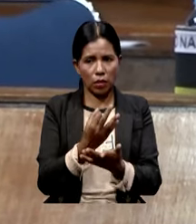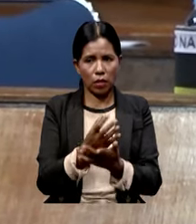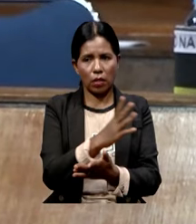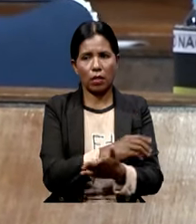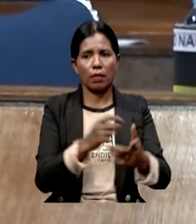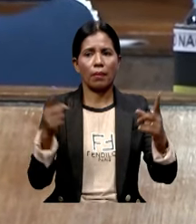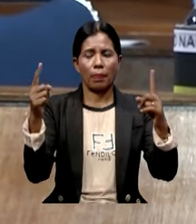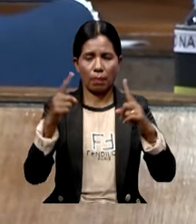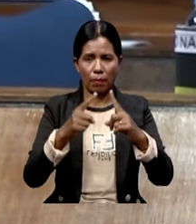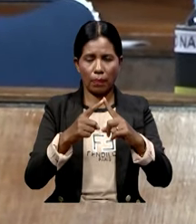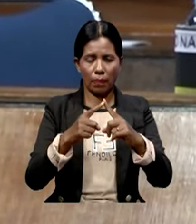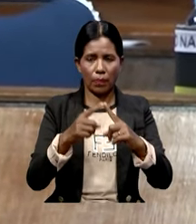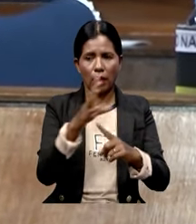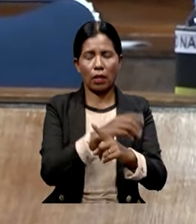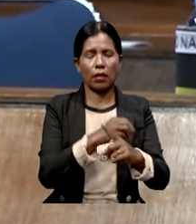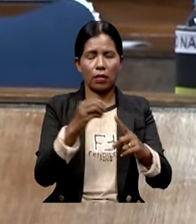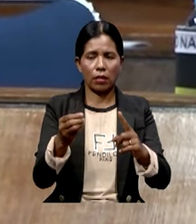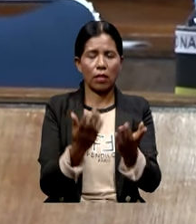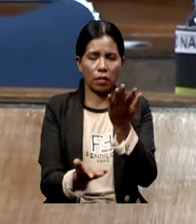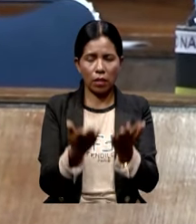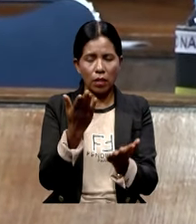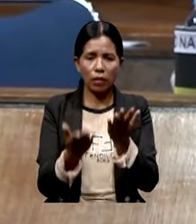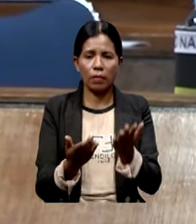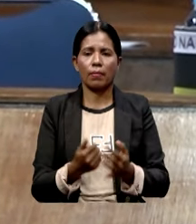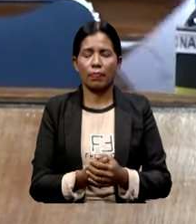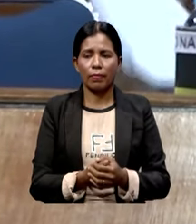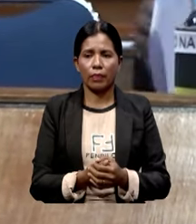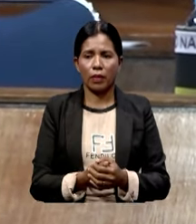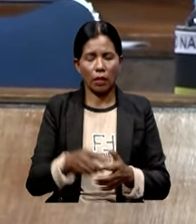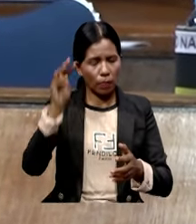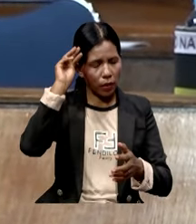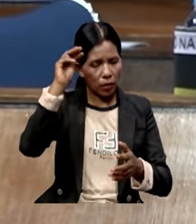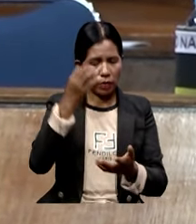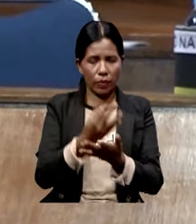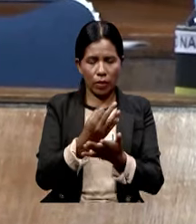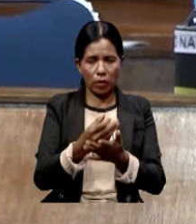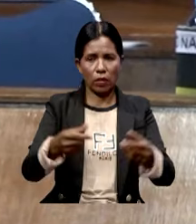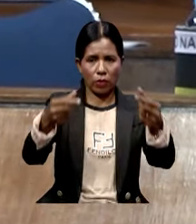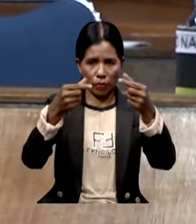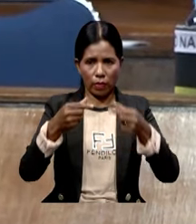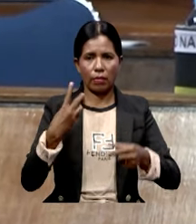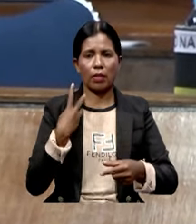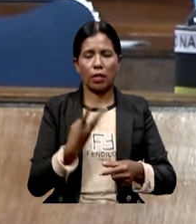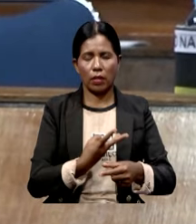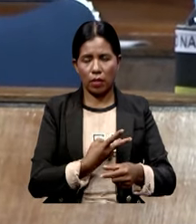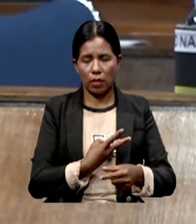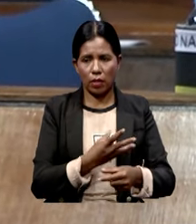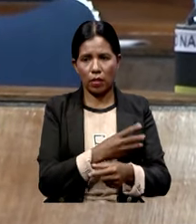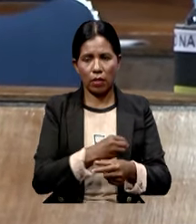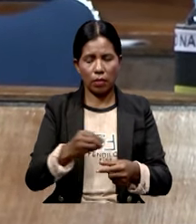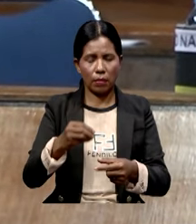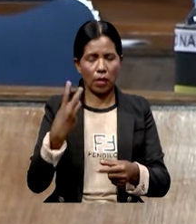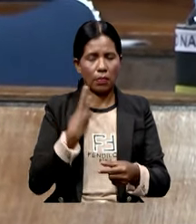a teto no bem Ministério das Finanças atualmente e secretariado